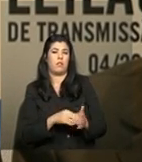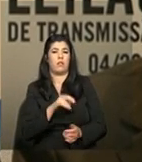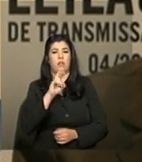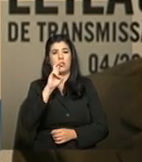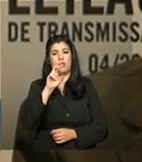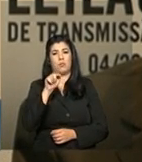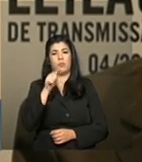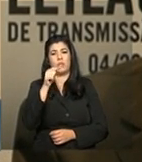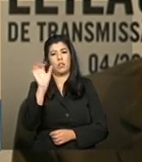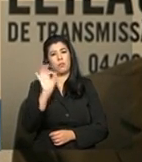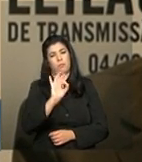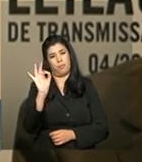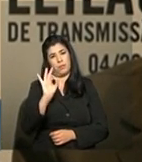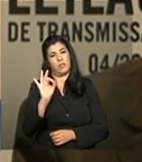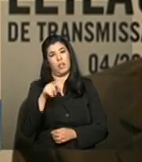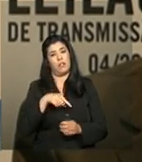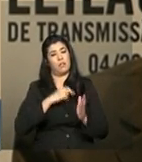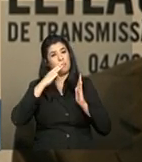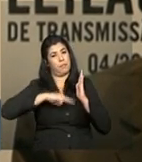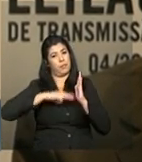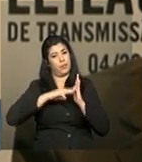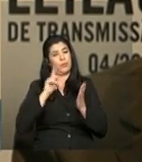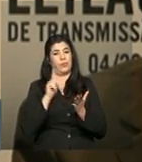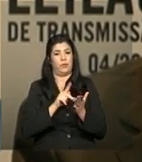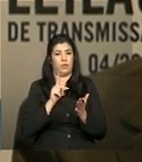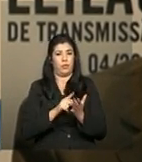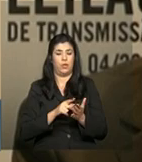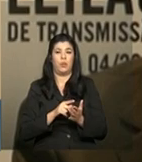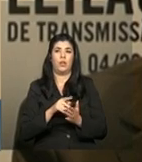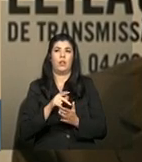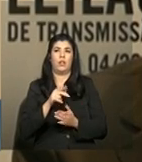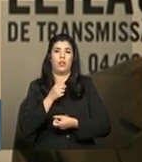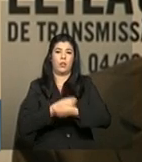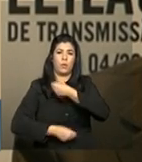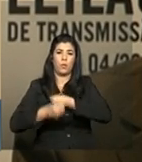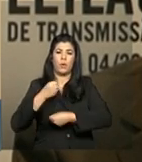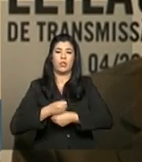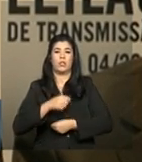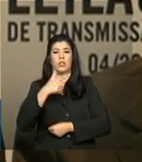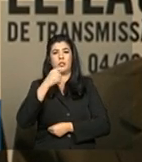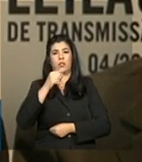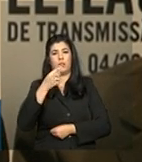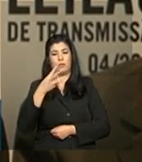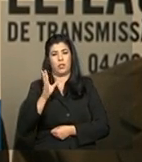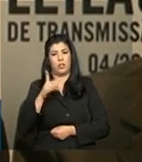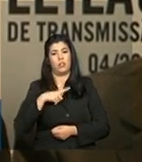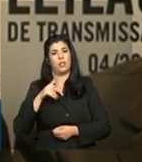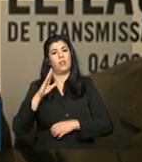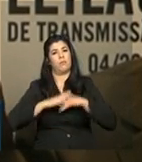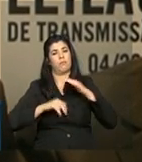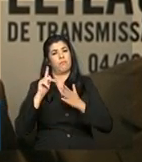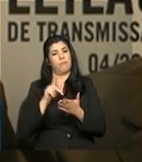5,7%. Então, foi uma metodologia que foi atualizada em dezembro de 2013 que vem sendo praticada.